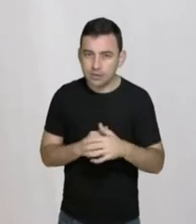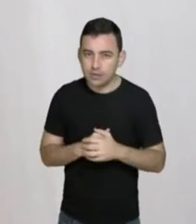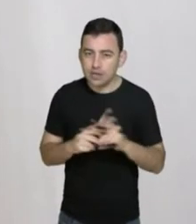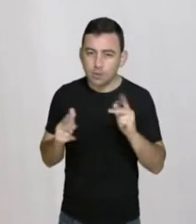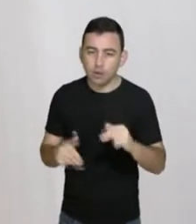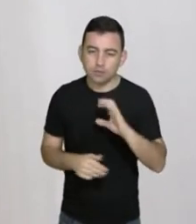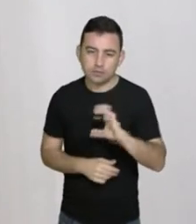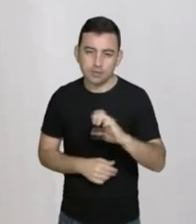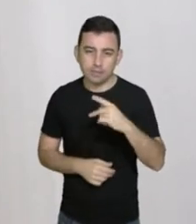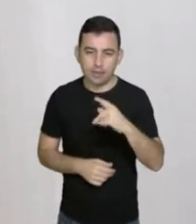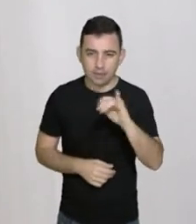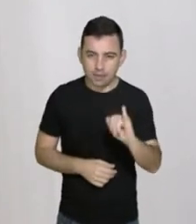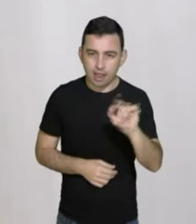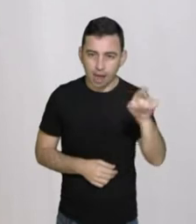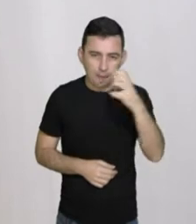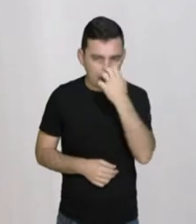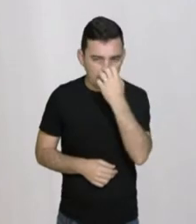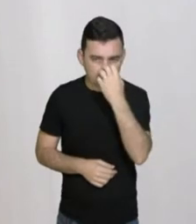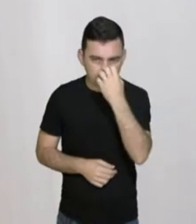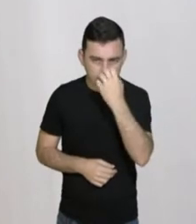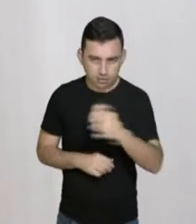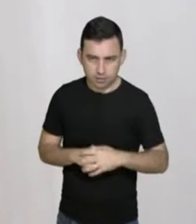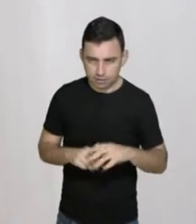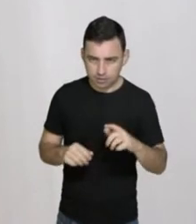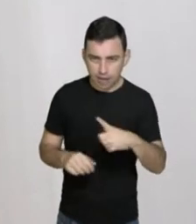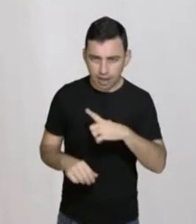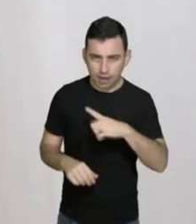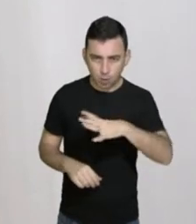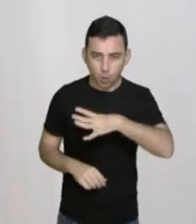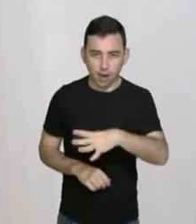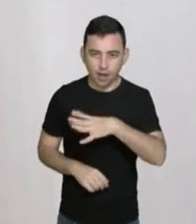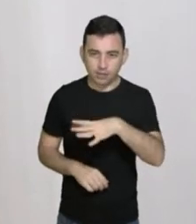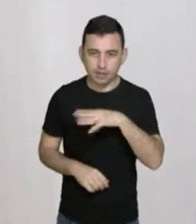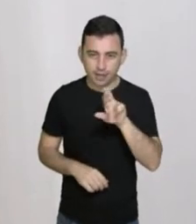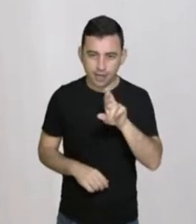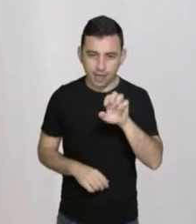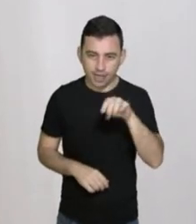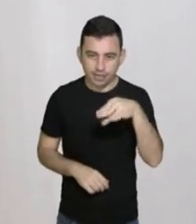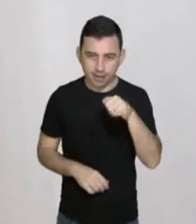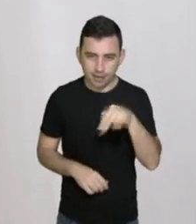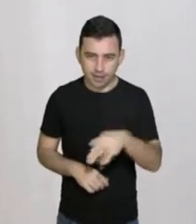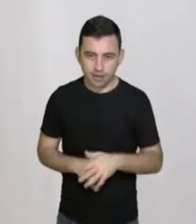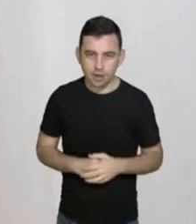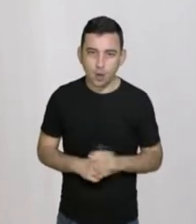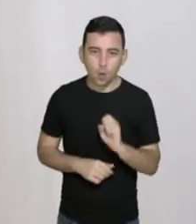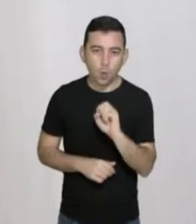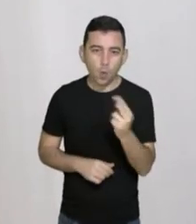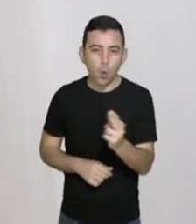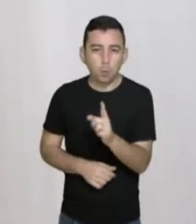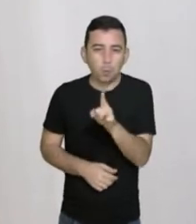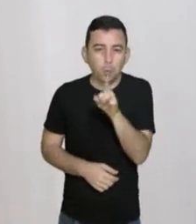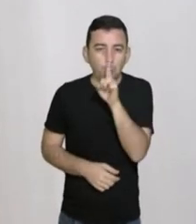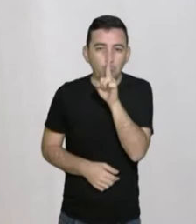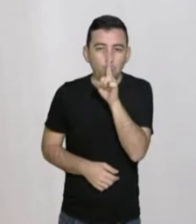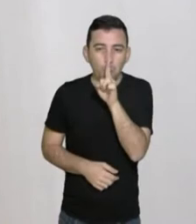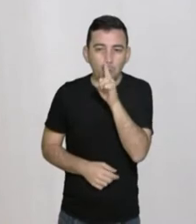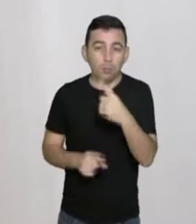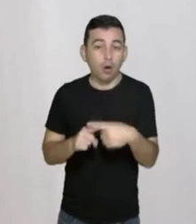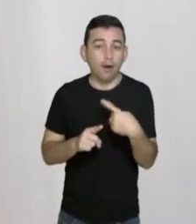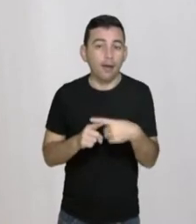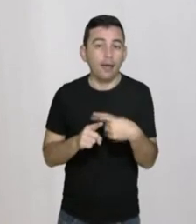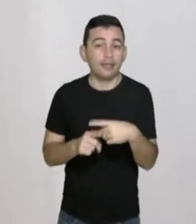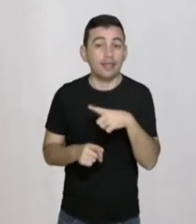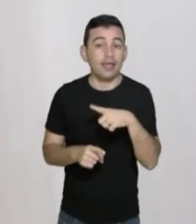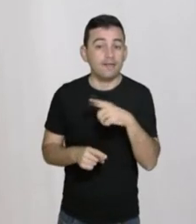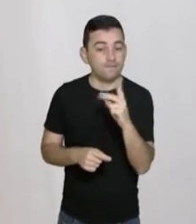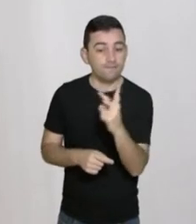da palhaçada lá? Será que o Renan Calheiros vai ter coragem de fazer a pergunta? Ou ele vai ficar calado por causa dos 23